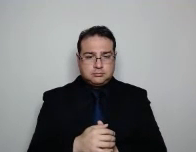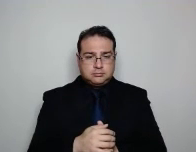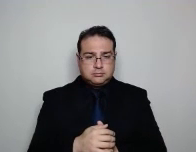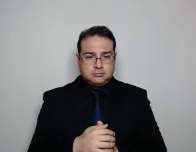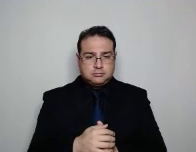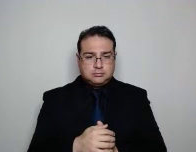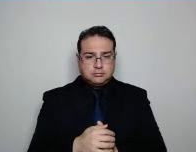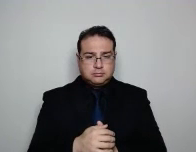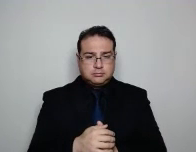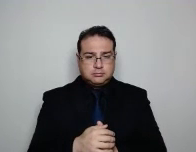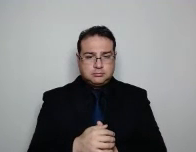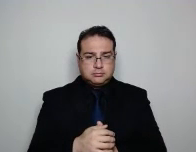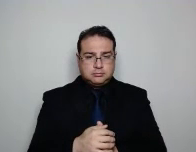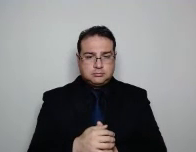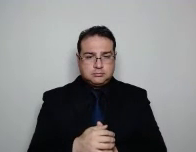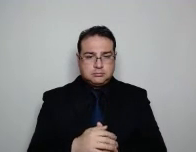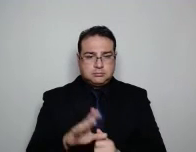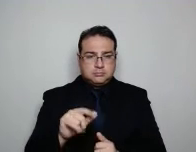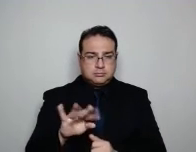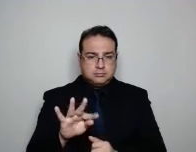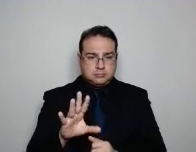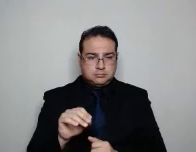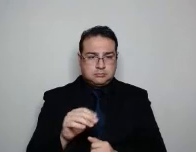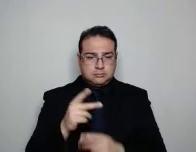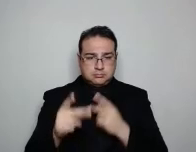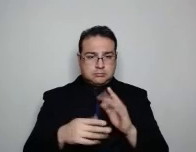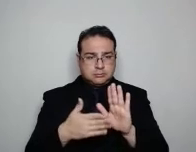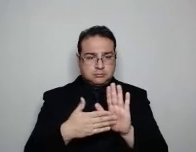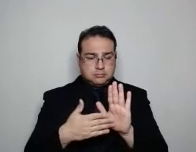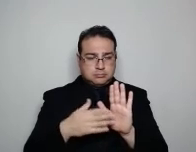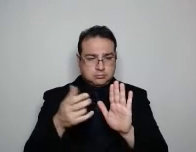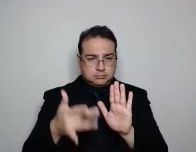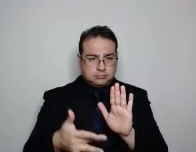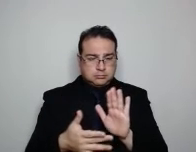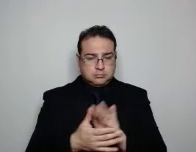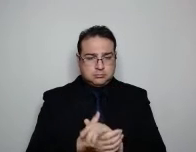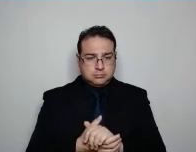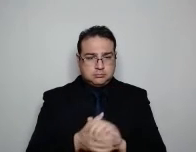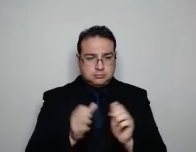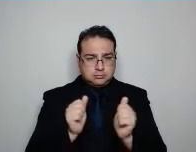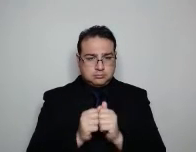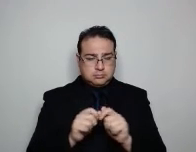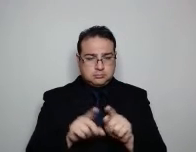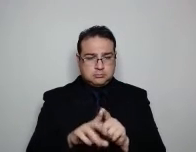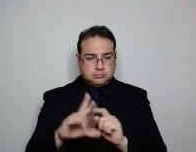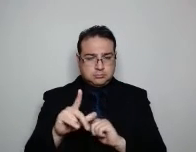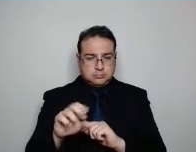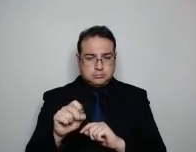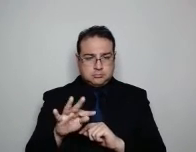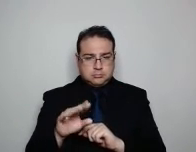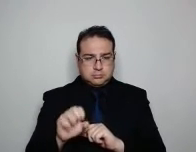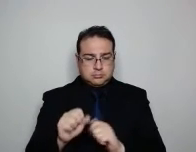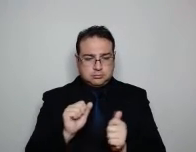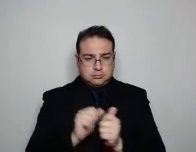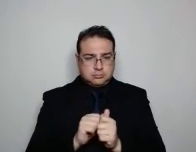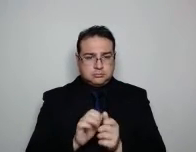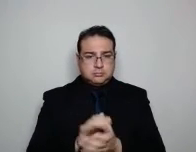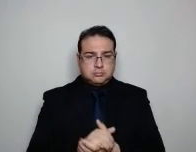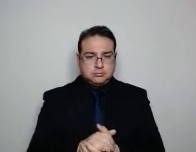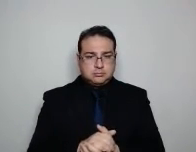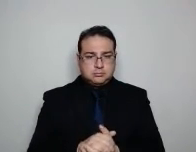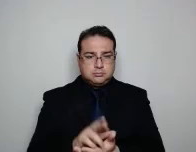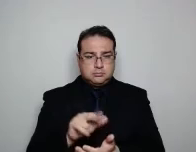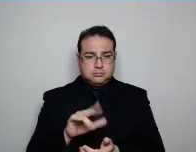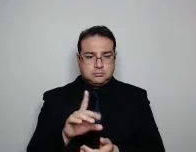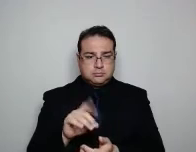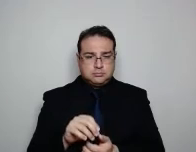a proposição. Vereador Expedito, tem alguma proposição? Acompanhe-nos, vereador Claudio Santos. Minha costa aí. Doutor Ricardo Tinoco, tem alguma